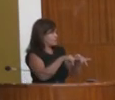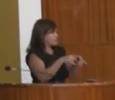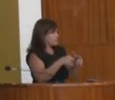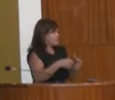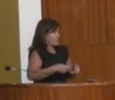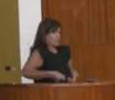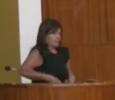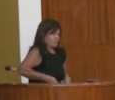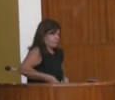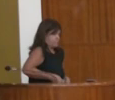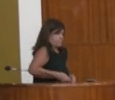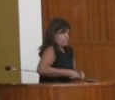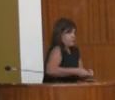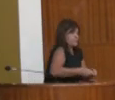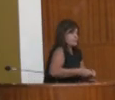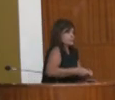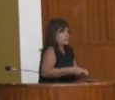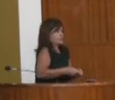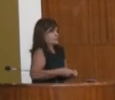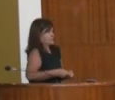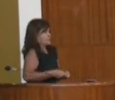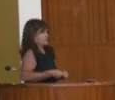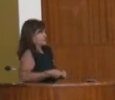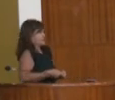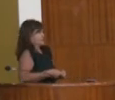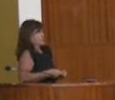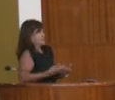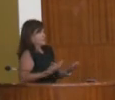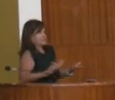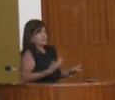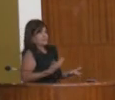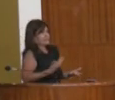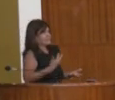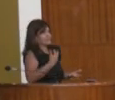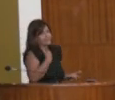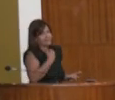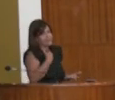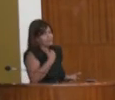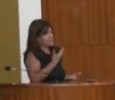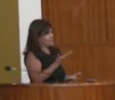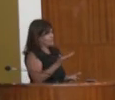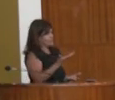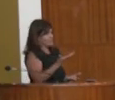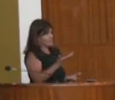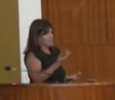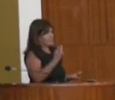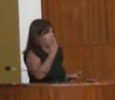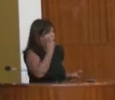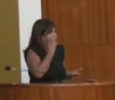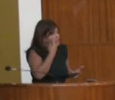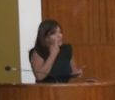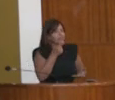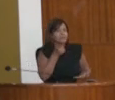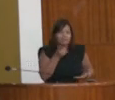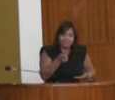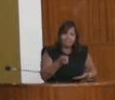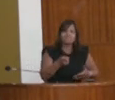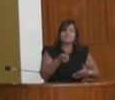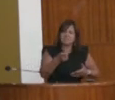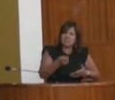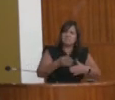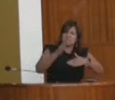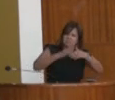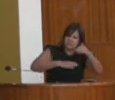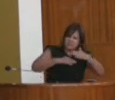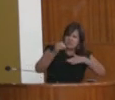empilhadeira ou no almoxarifado, mas o Humberto e sua equipe vai ter que ter um olhar diferenciado para a pessoa, e